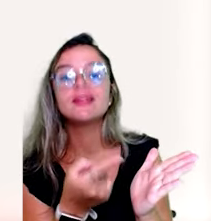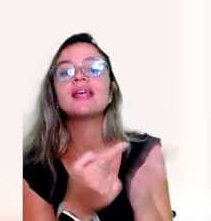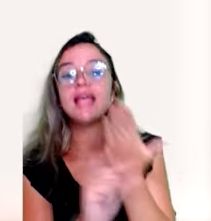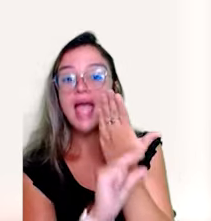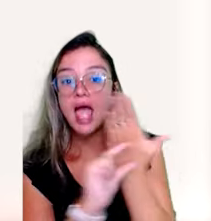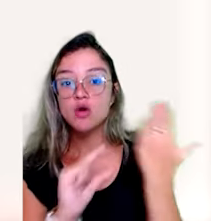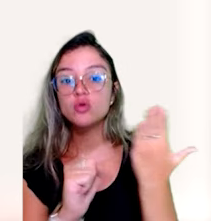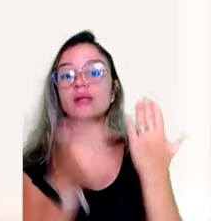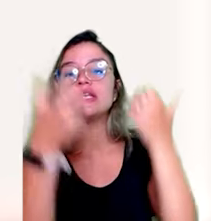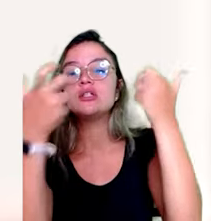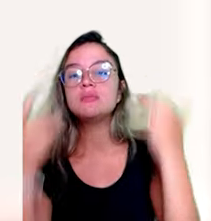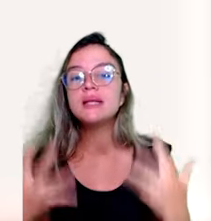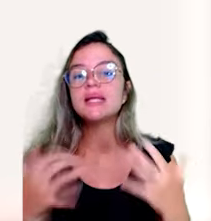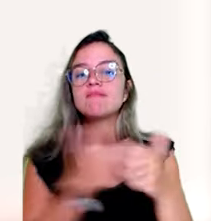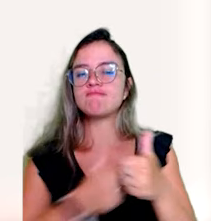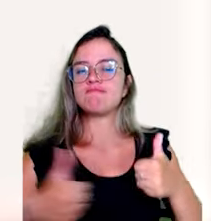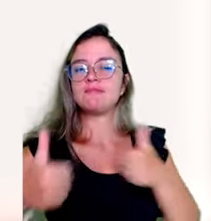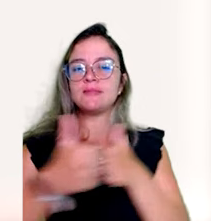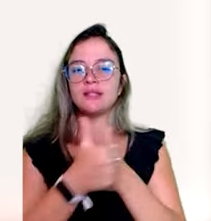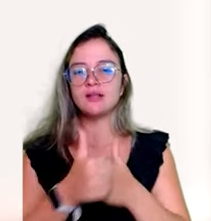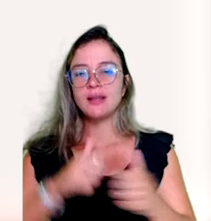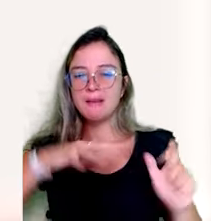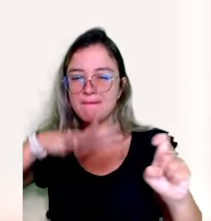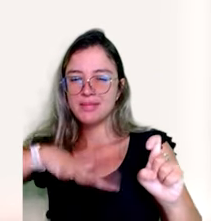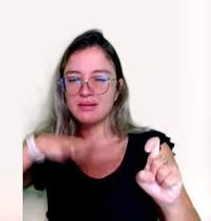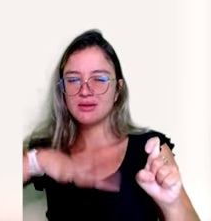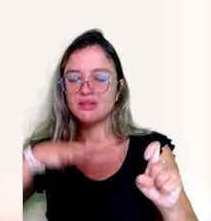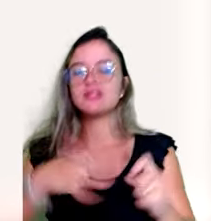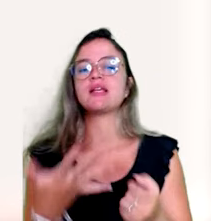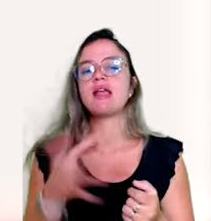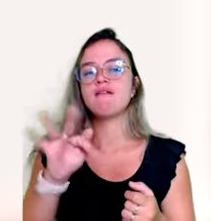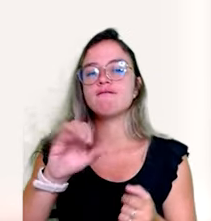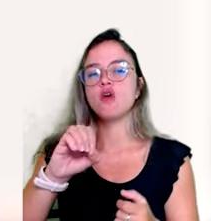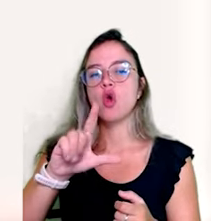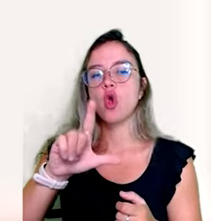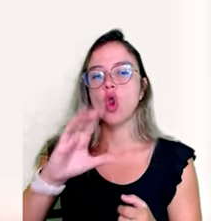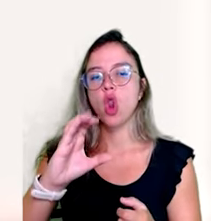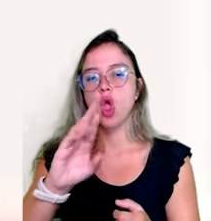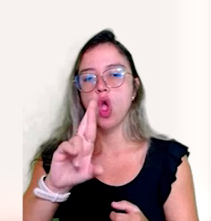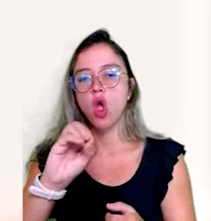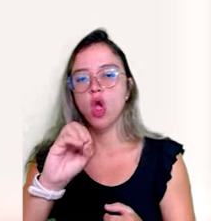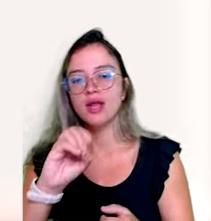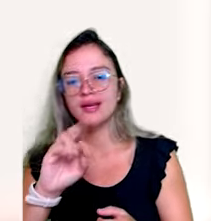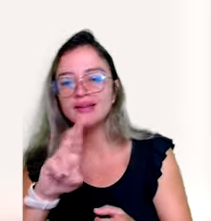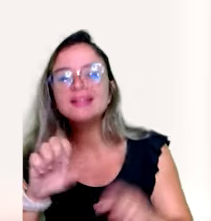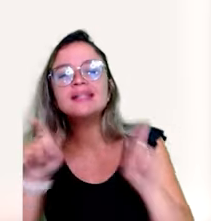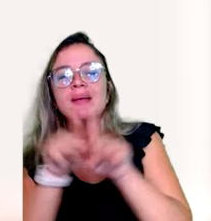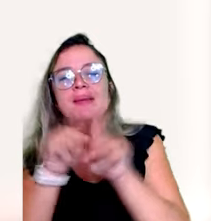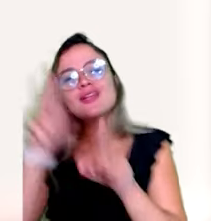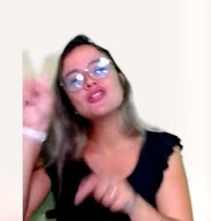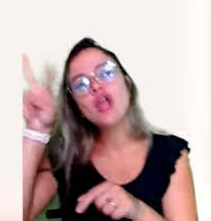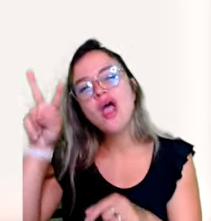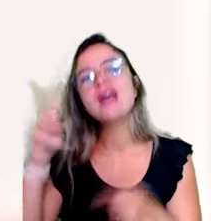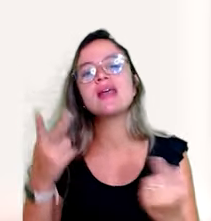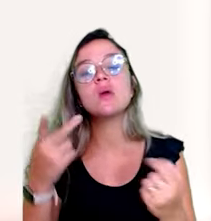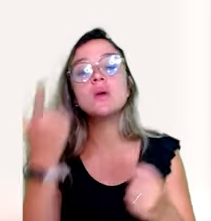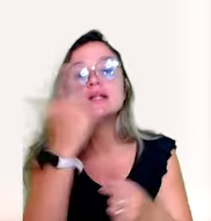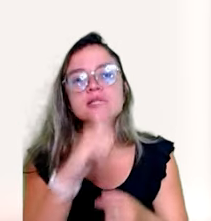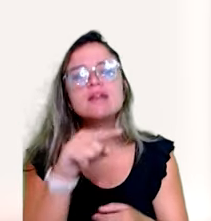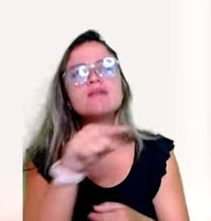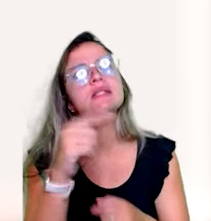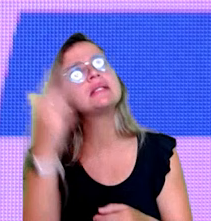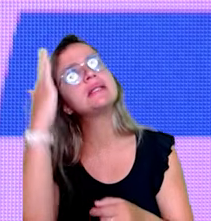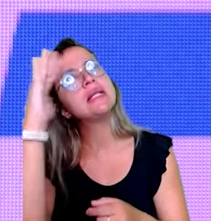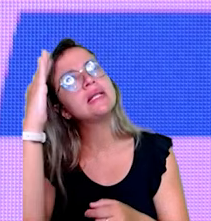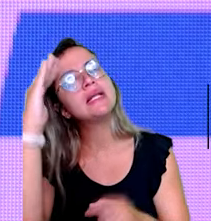o autor mapeia protagonistas da mitologia, do folclore e dos contos de fadas para encontrar uma narrativa base da jornada